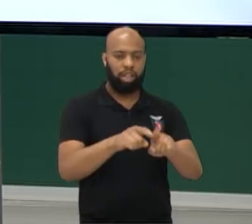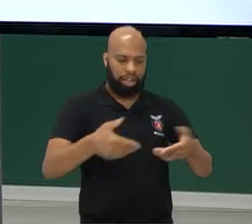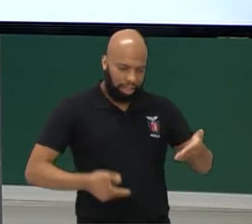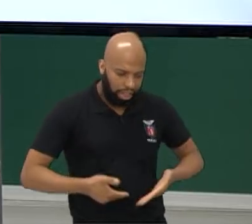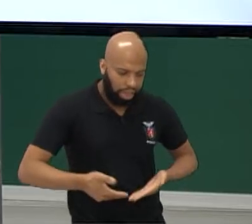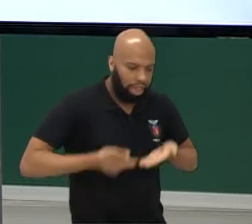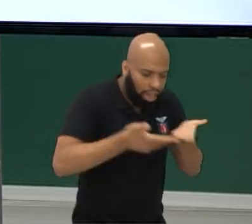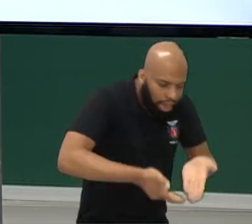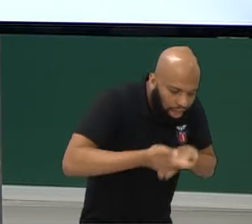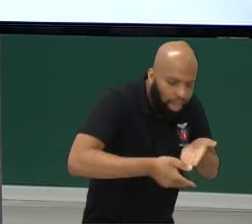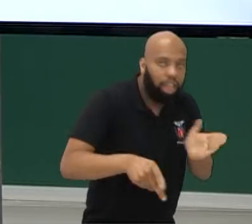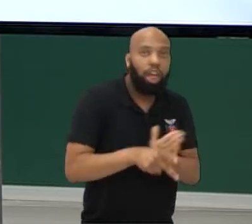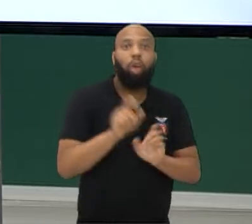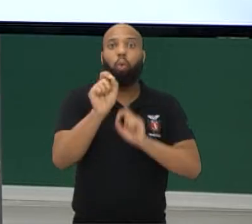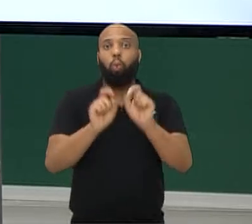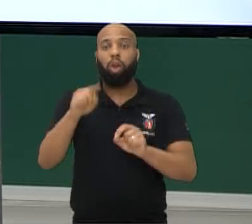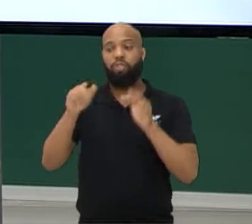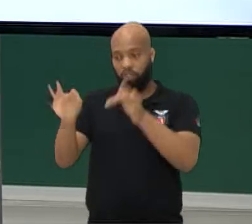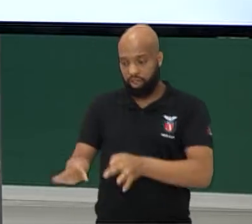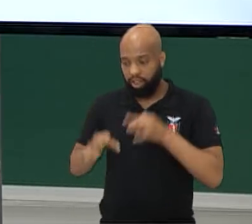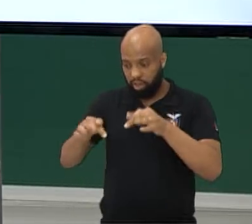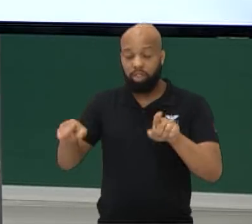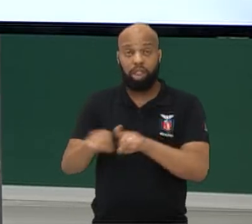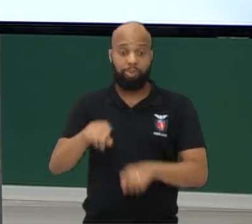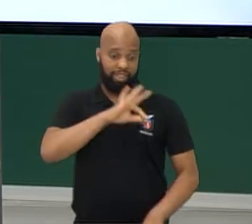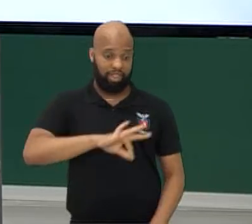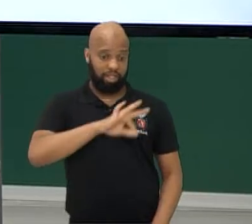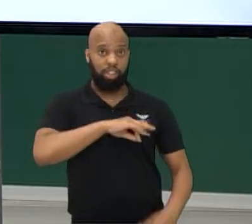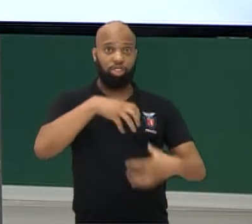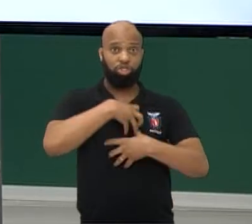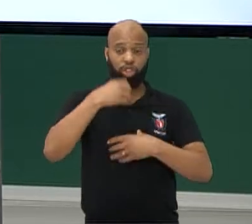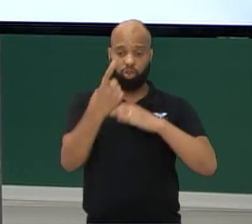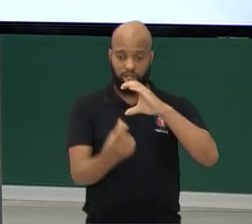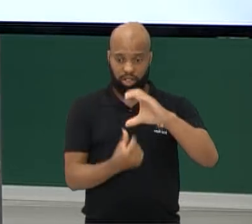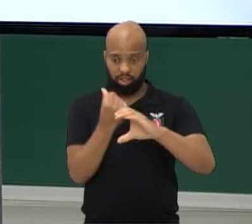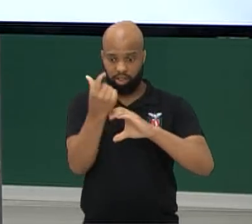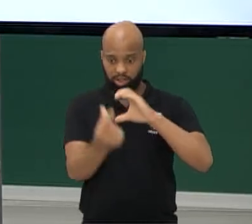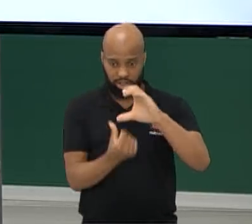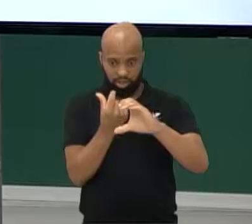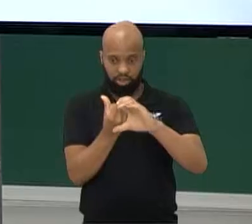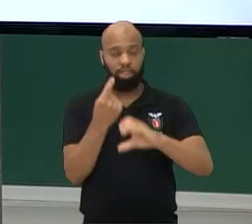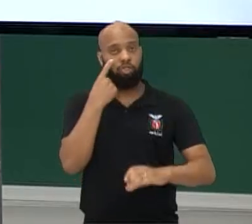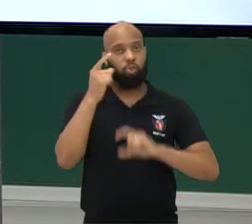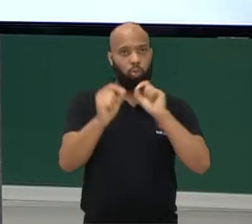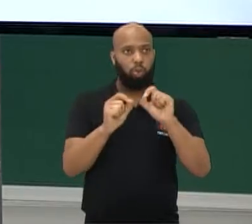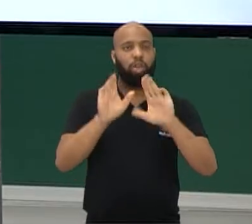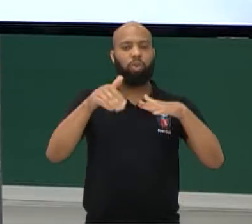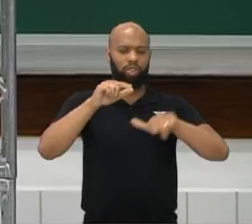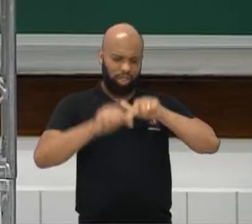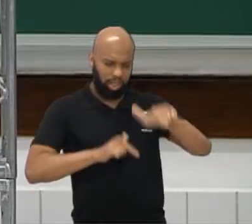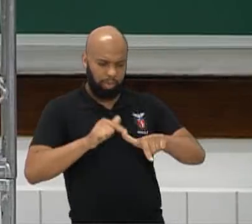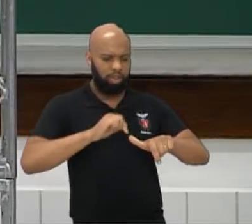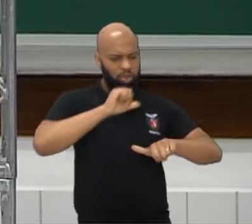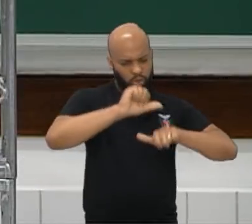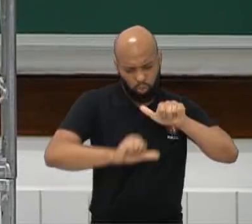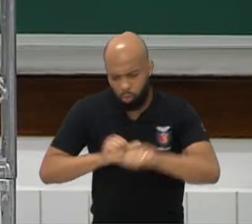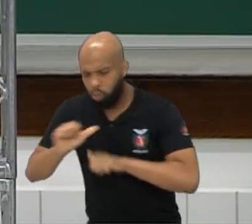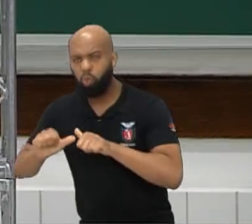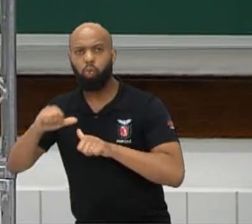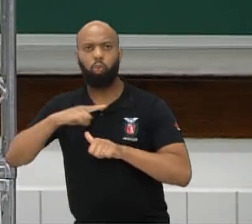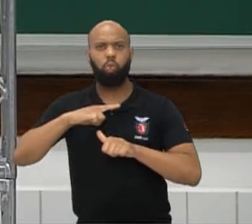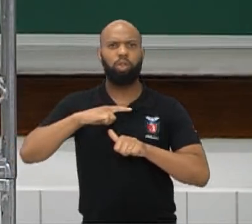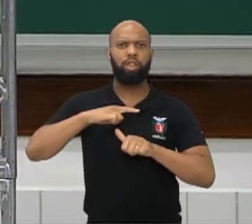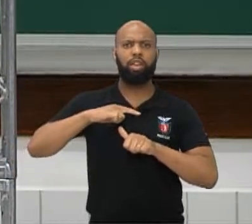servidão do feudalismo e o trabalho assalariado do modo de produção capitalista. Então veja, o trabalho mudou ao longo